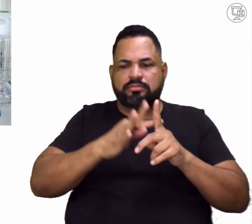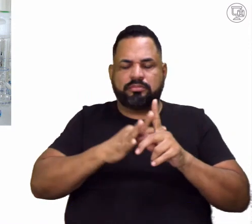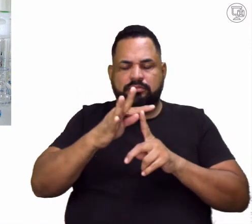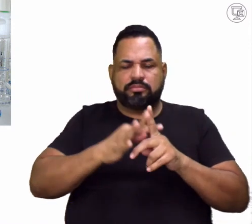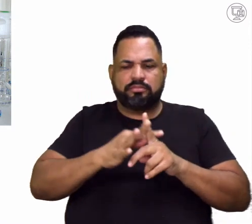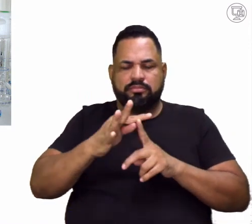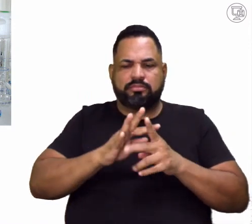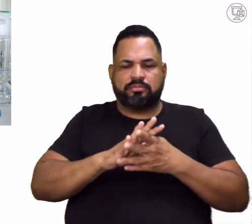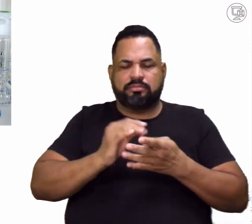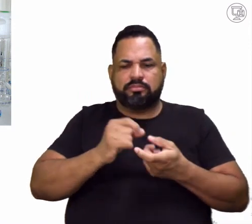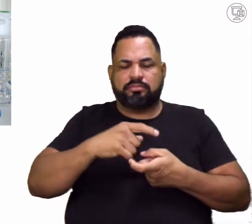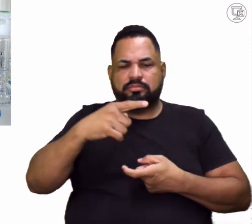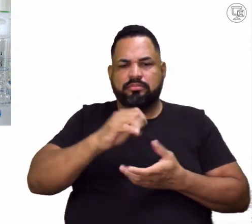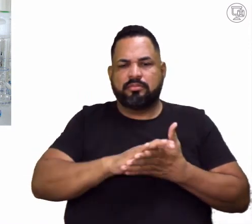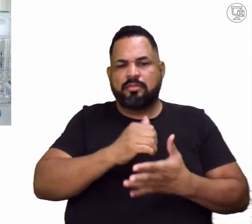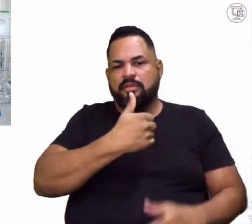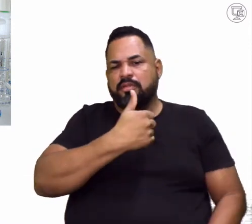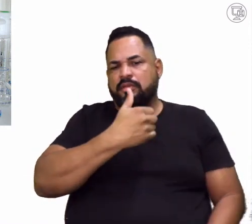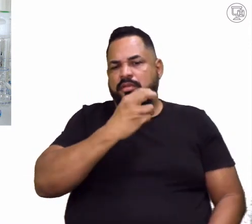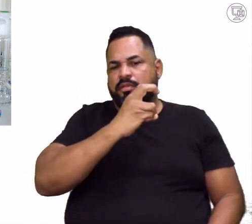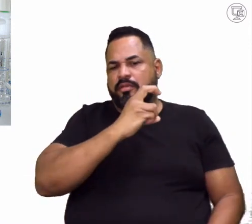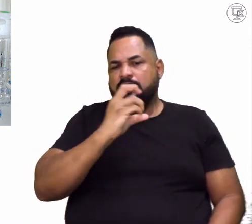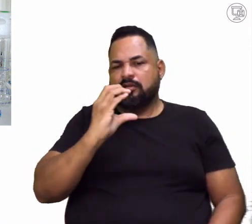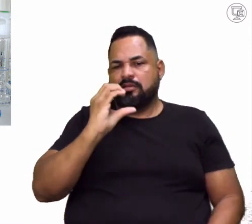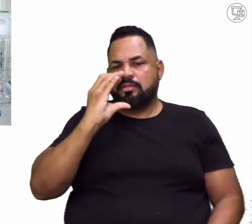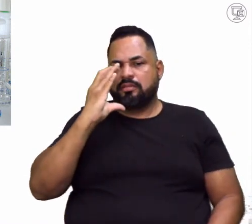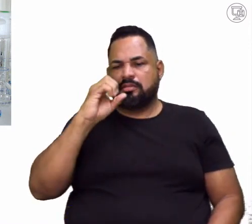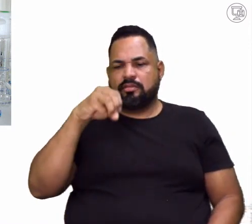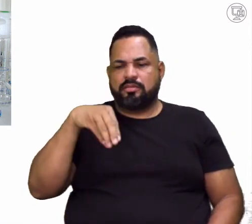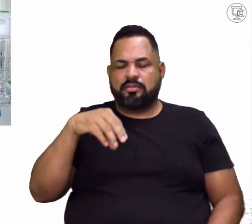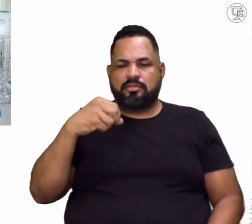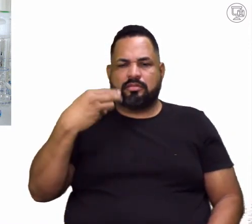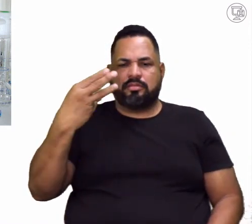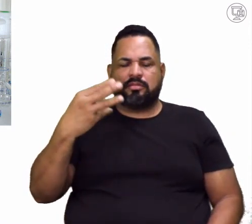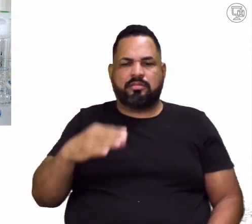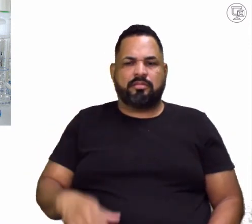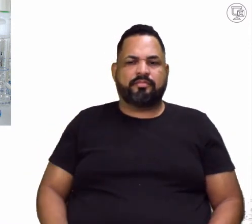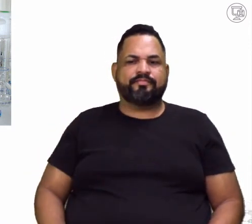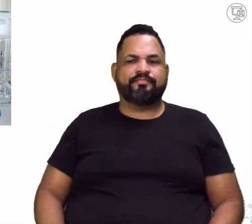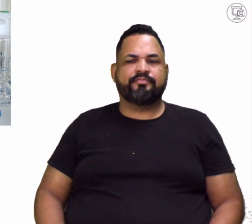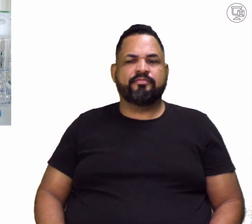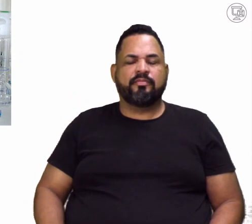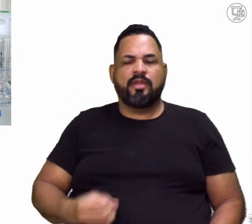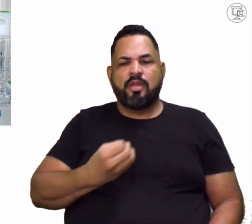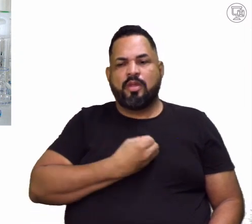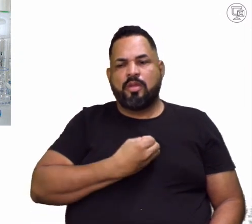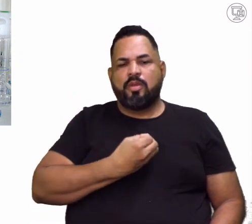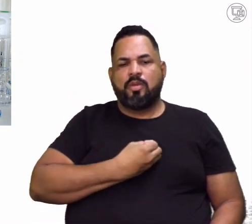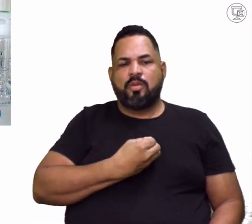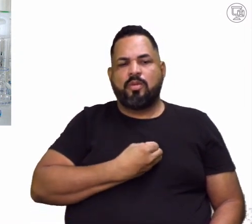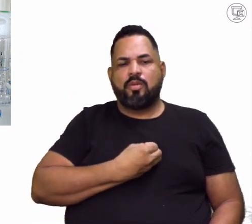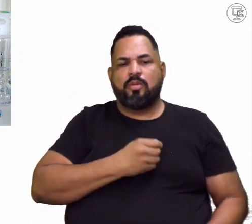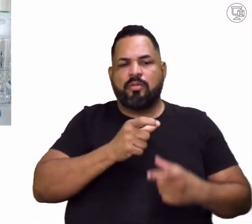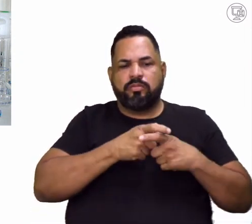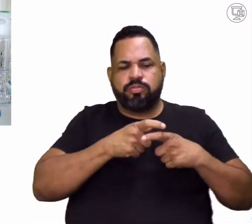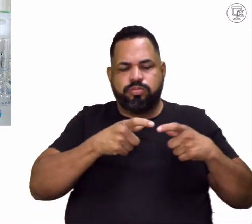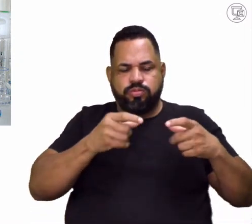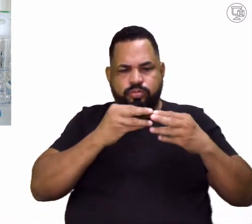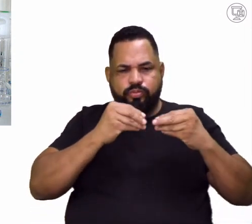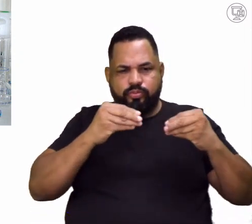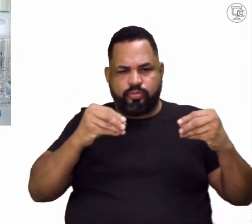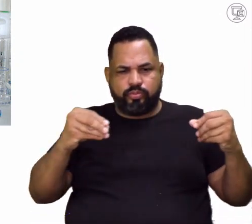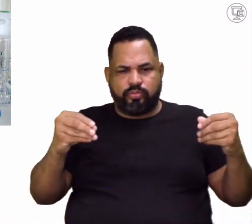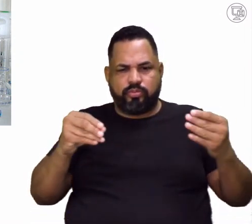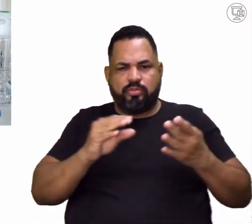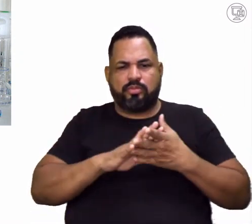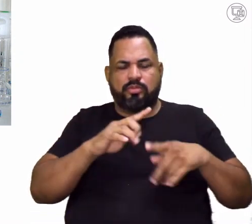Mas há 20 graus Celsius ele dá 500 centímetros cúbico e o coeficiente de dilatação térmica deste vidro é de